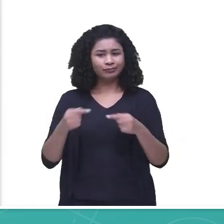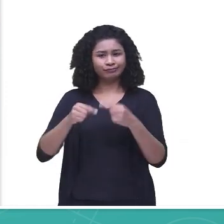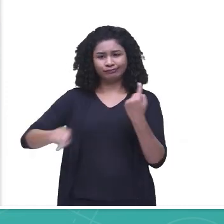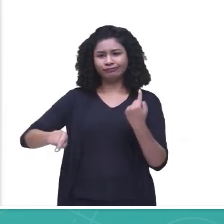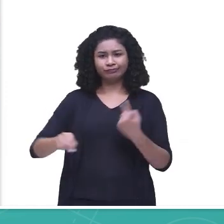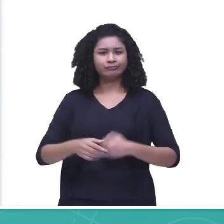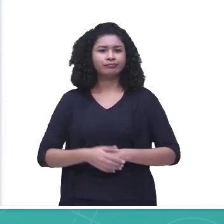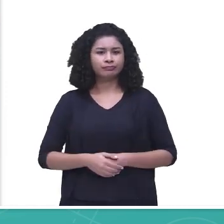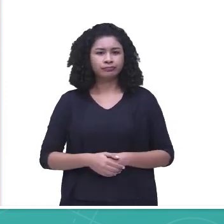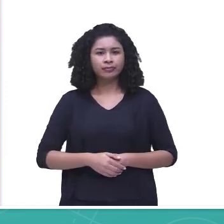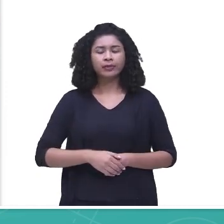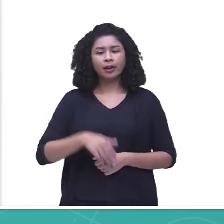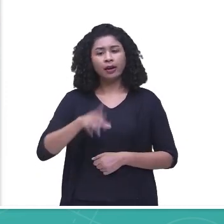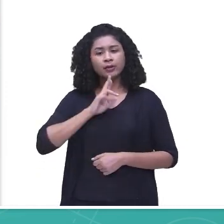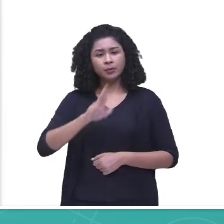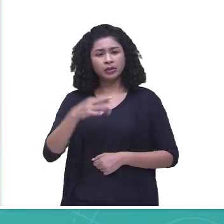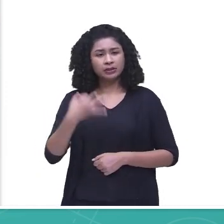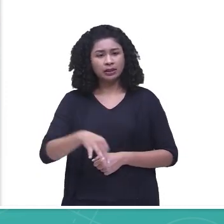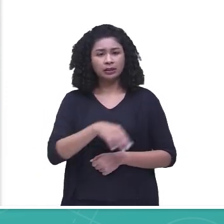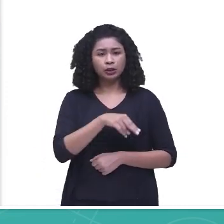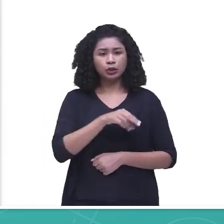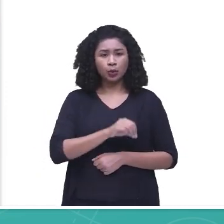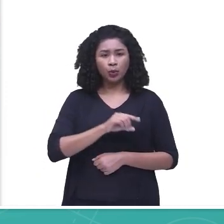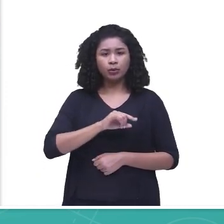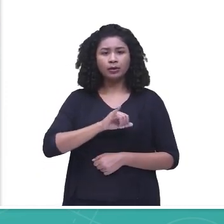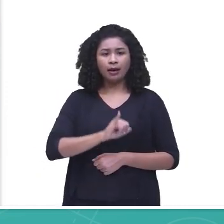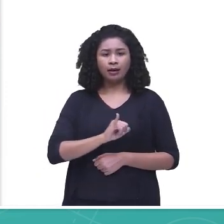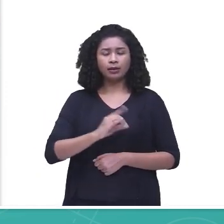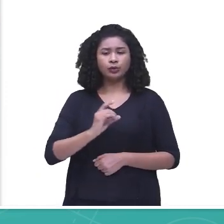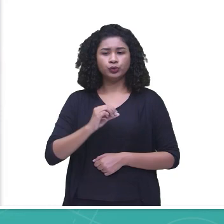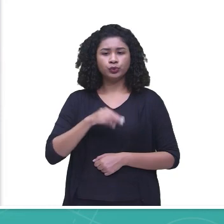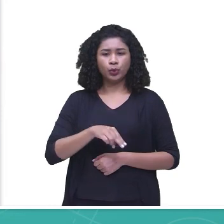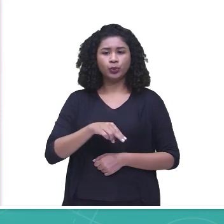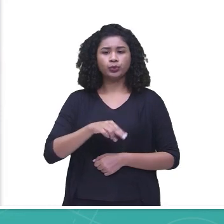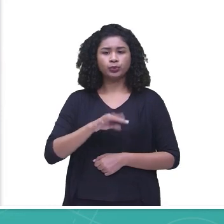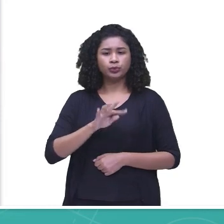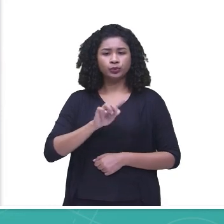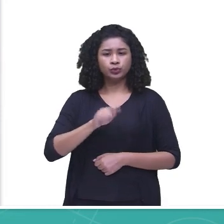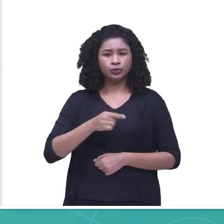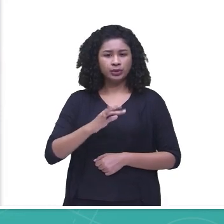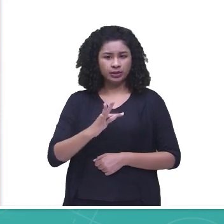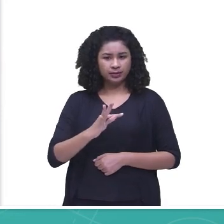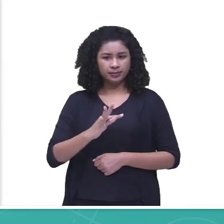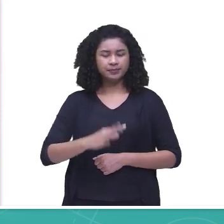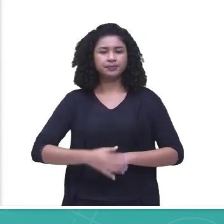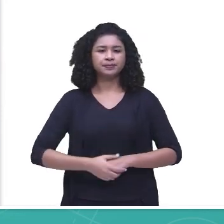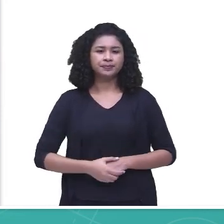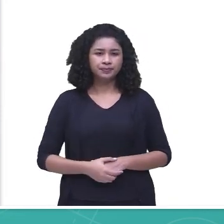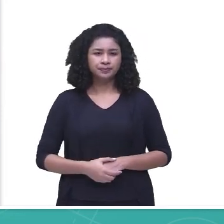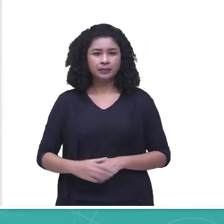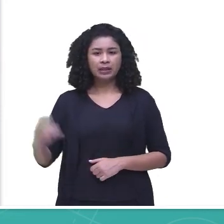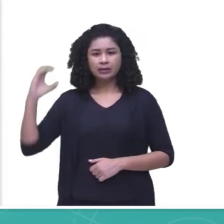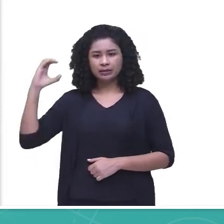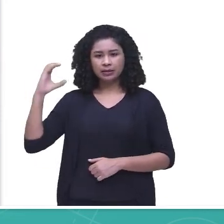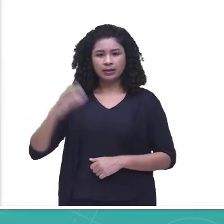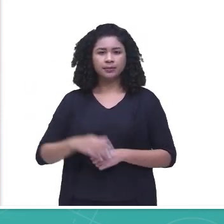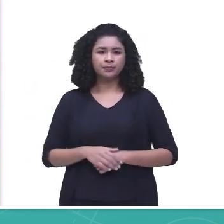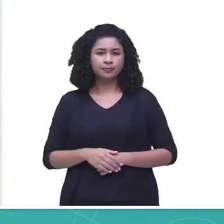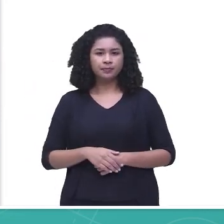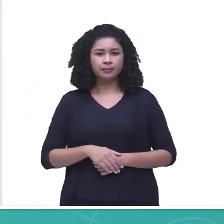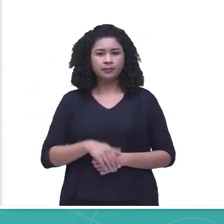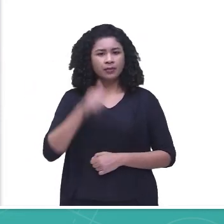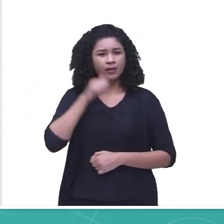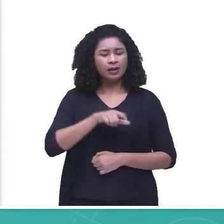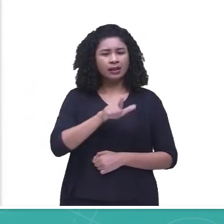gente vai confirmar então aí essa resposta. Na letra C, olha só. Do Lara and Samira work?